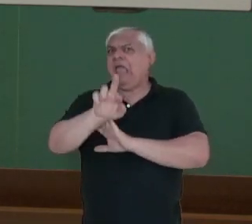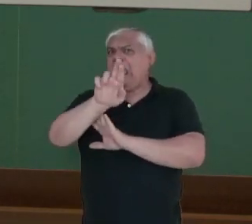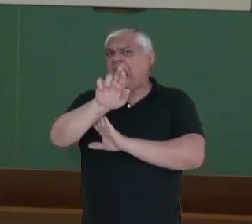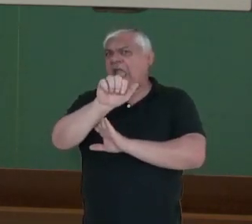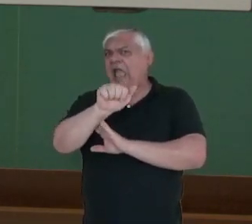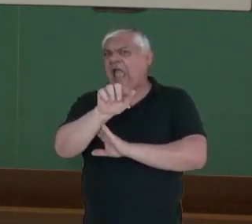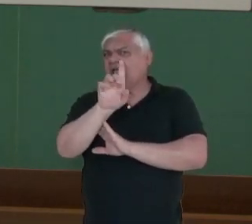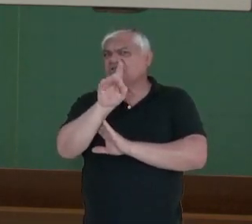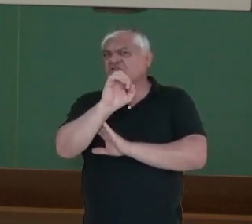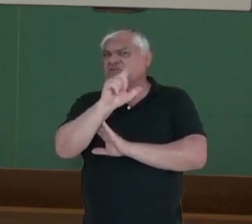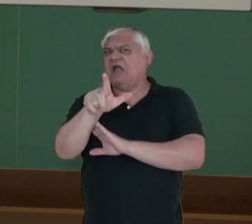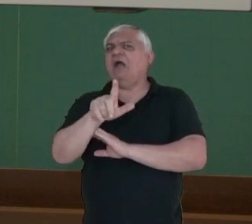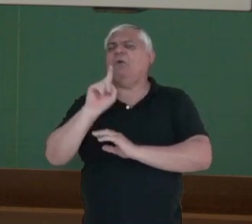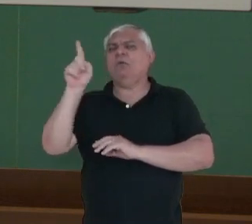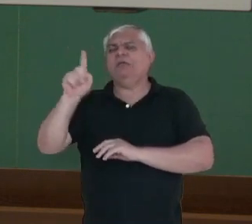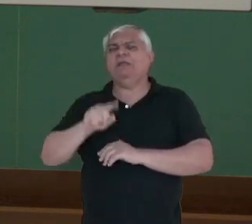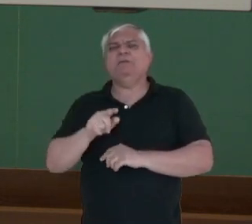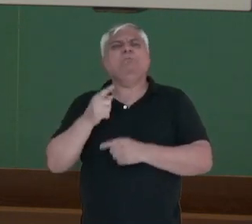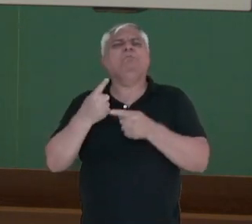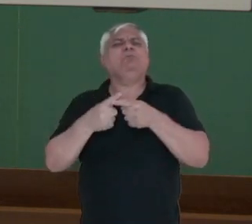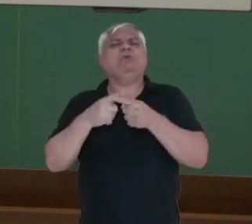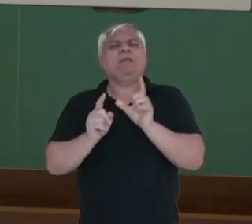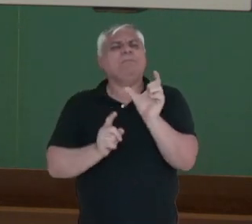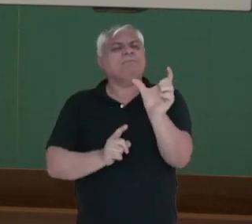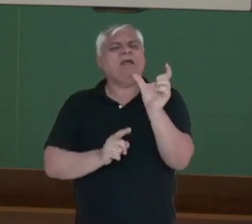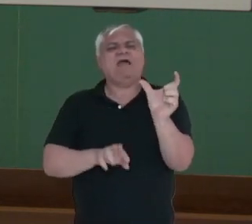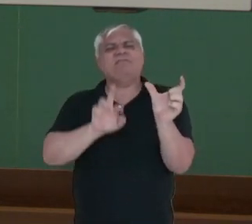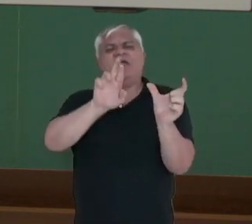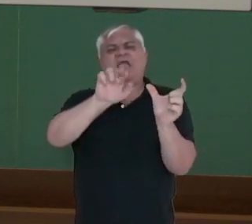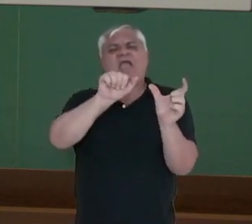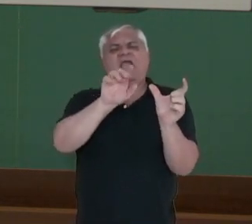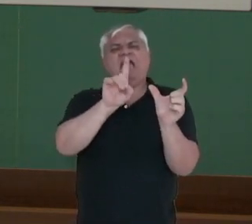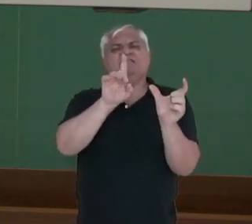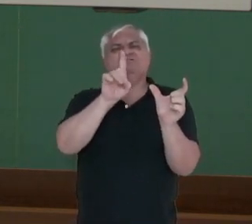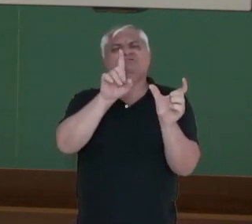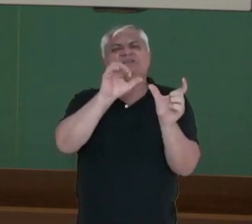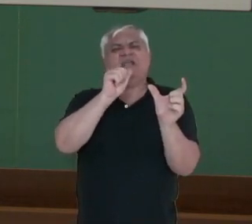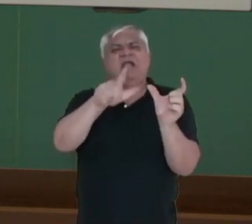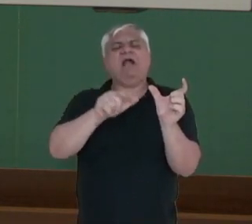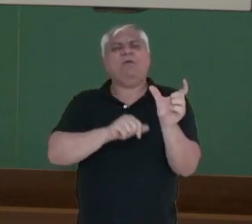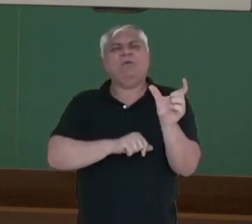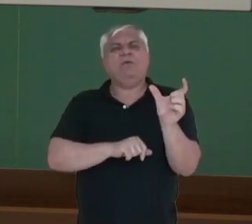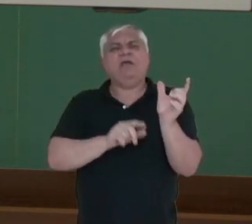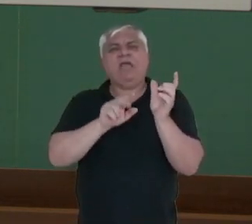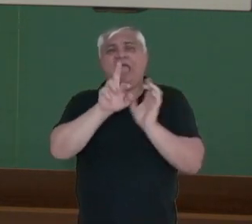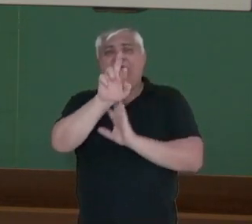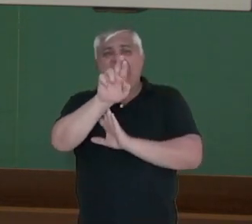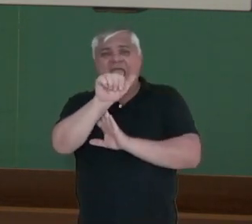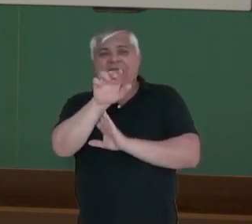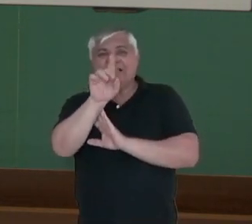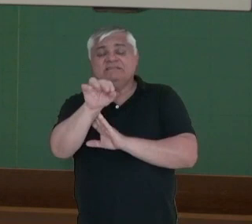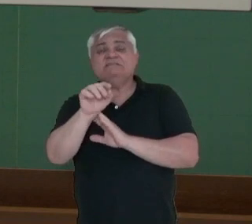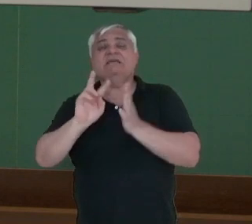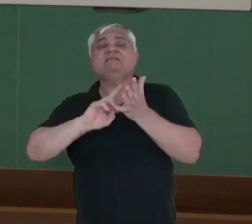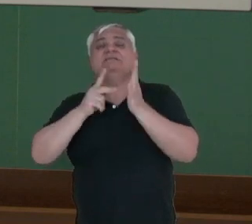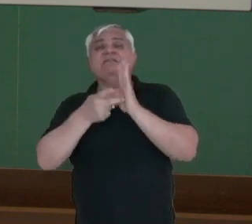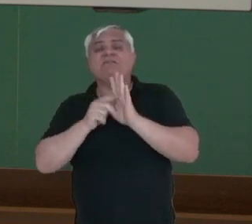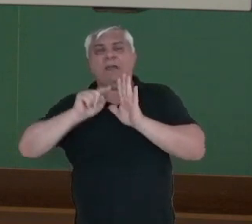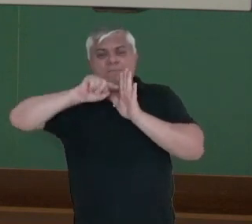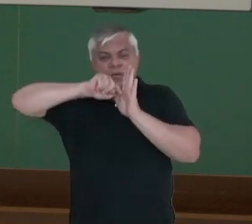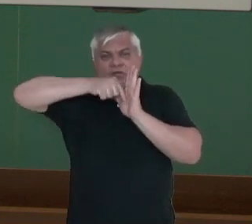palavra radical vem do grego raiz. Raiz significa raiz.